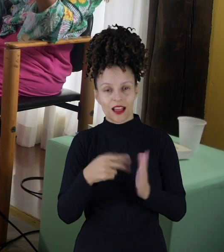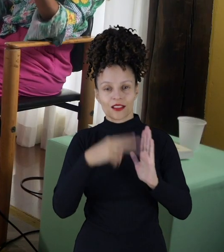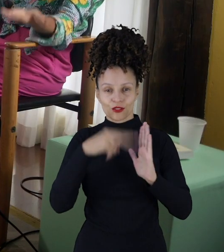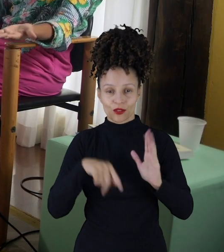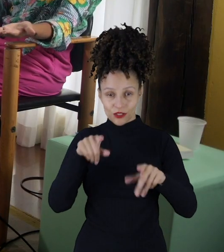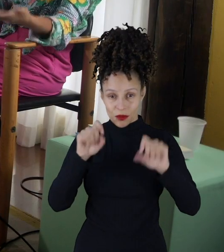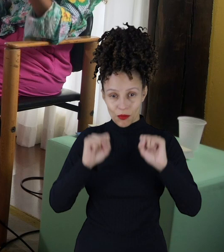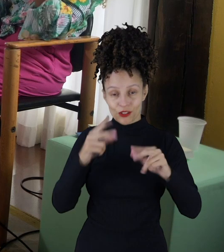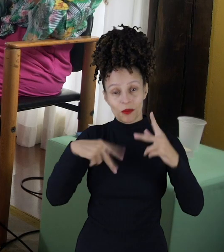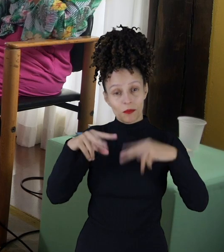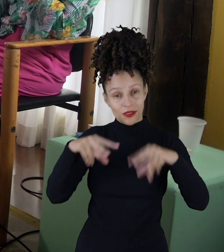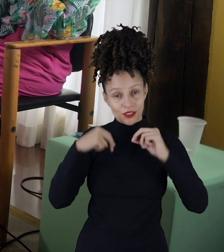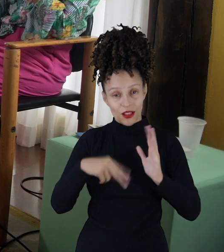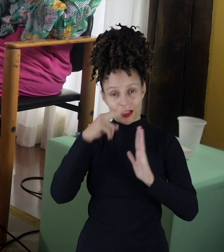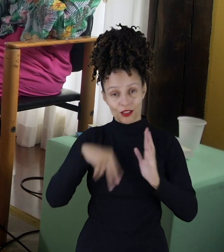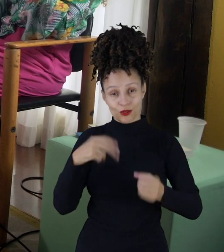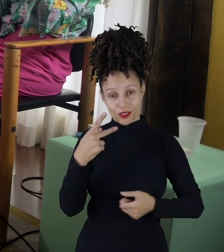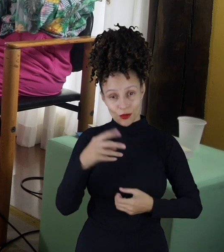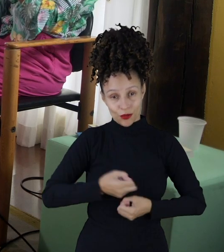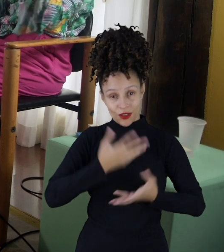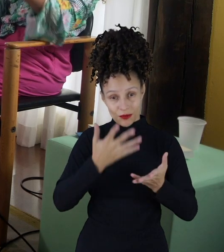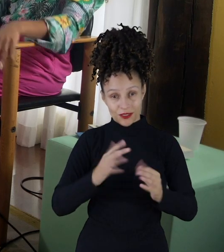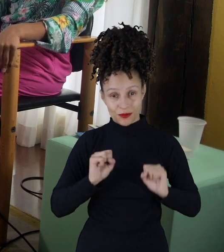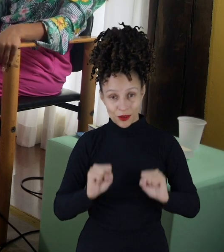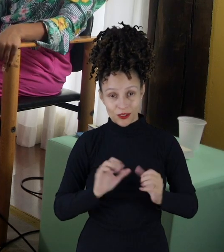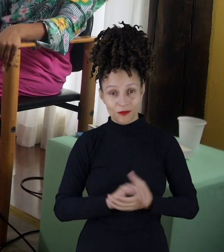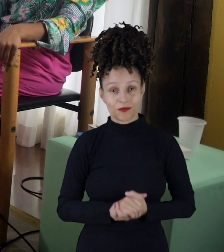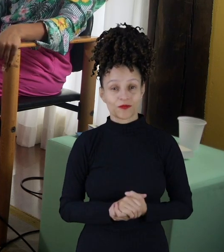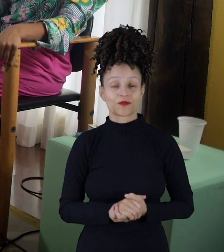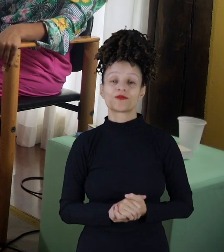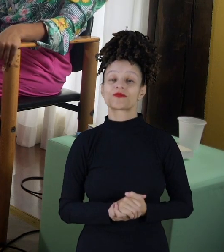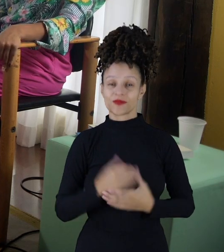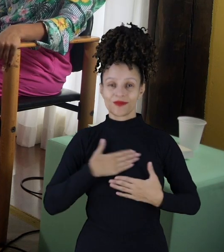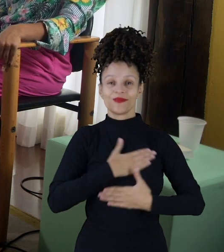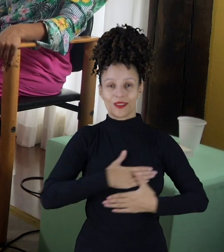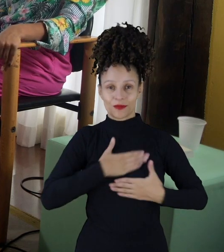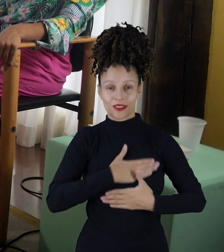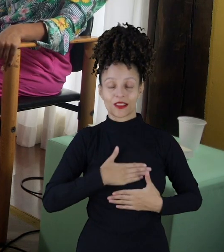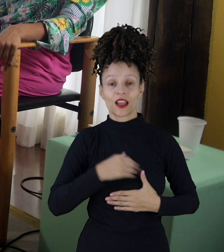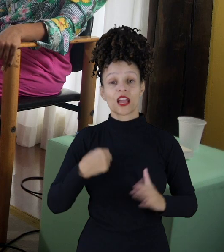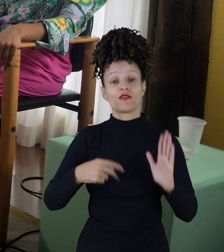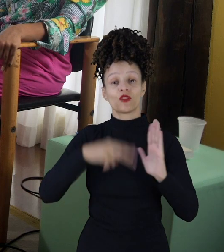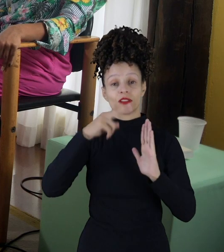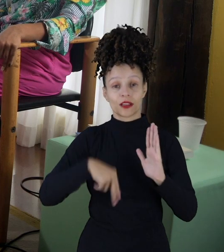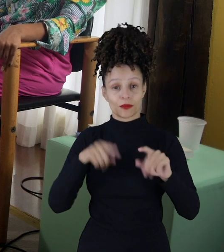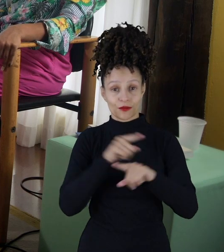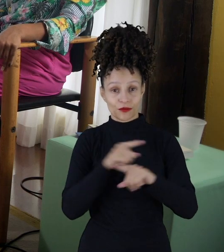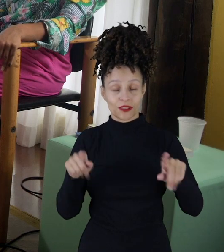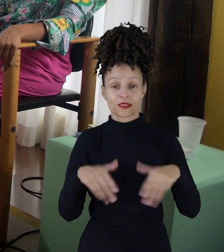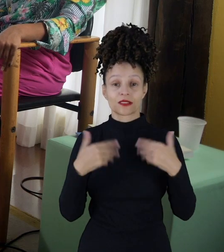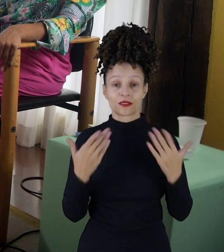fazendo uma leitura, você pode nos presentear fazendo a leitura de um dos seus poemas? Com todo prazer. Eu vou ler